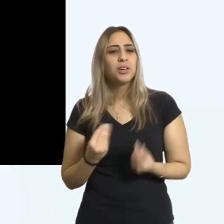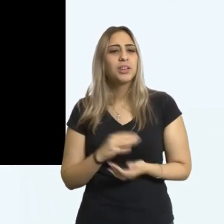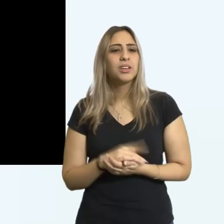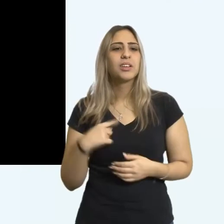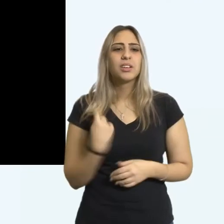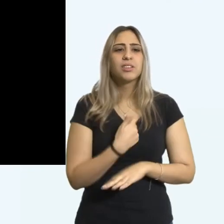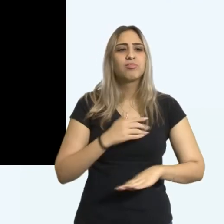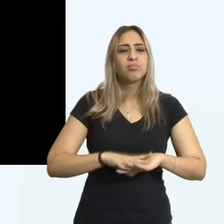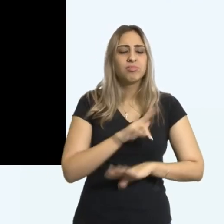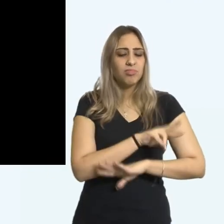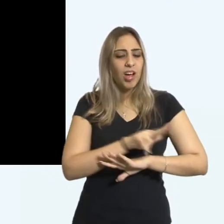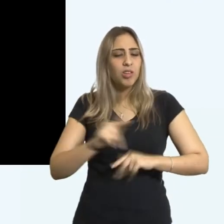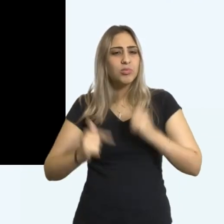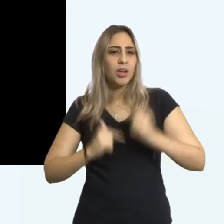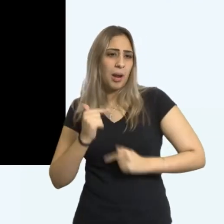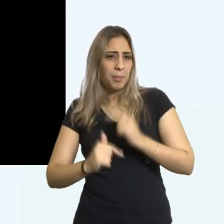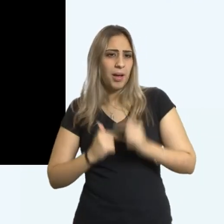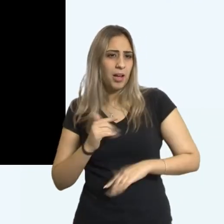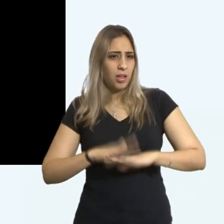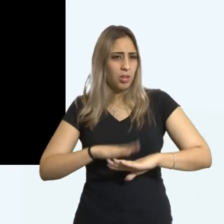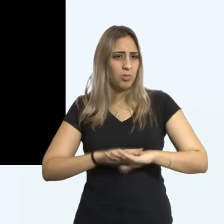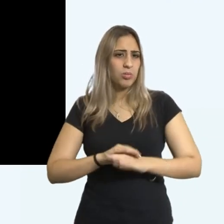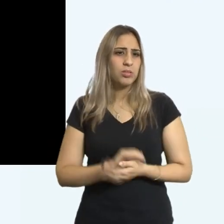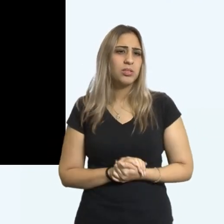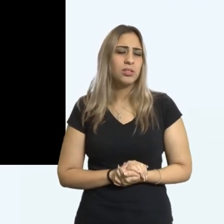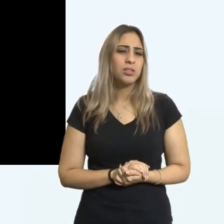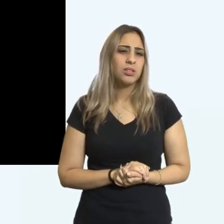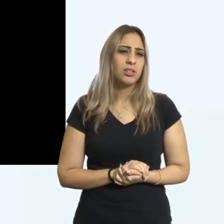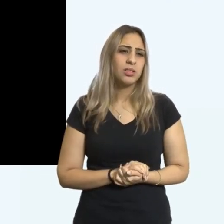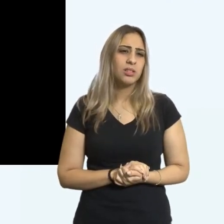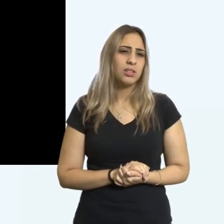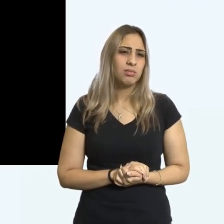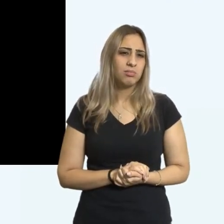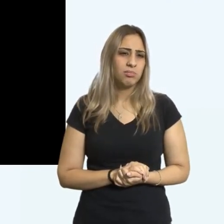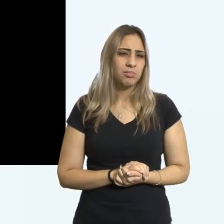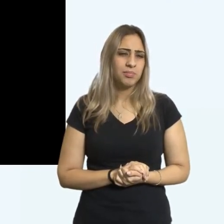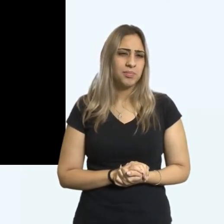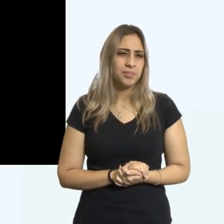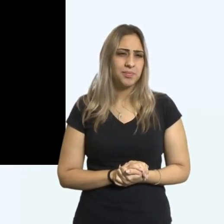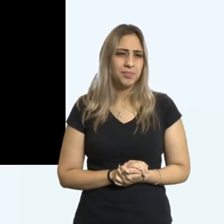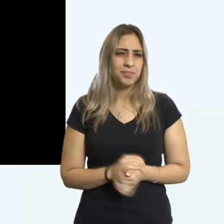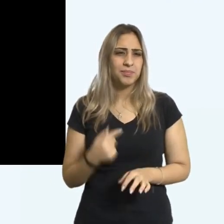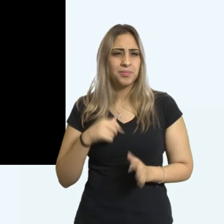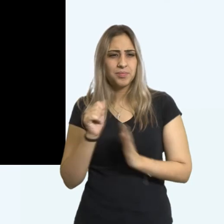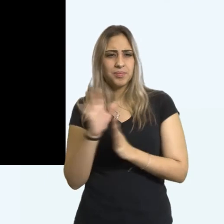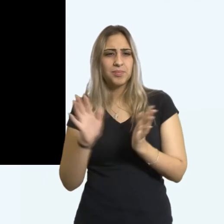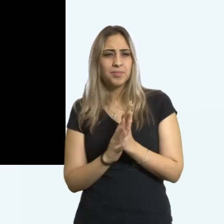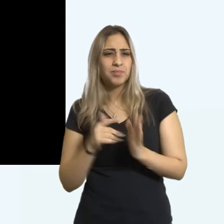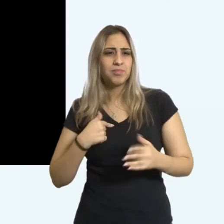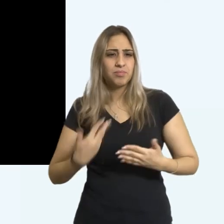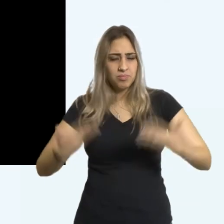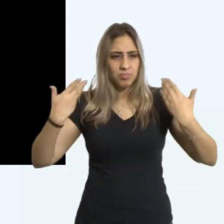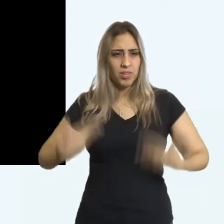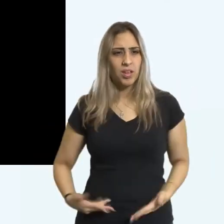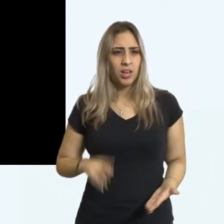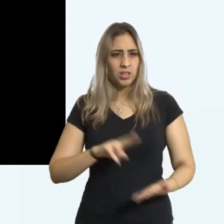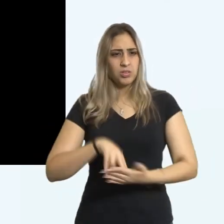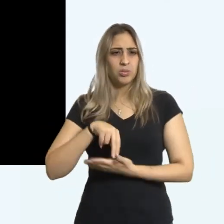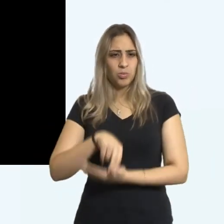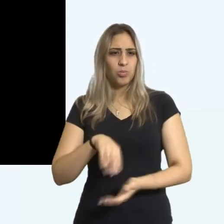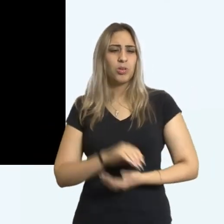a gente fez vários trabalhos como Parangolé a gente sempre várias coisas em lugar na estrutura